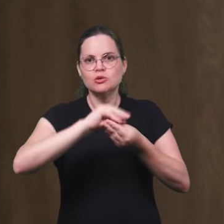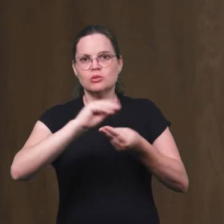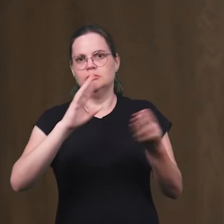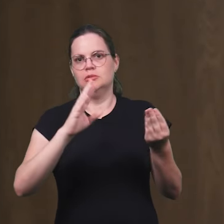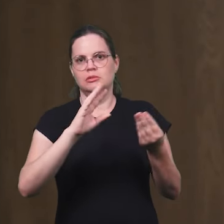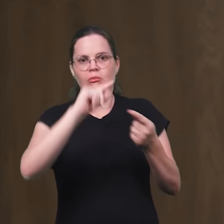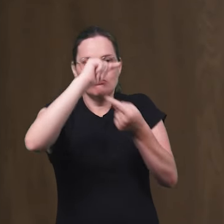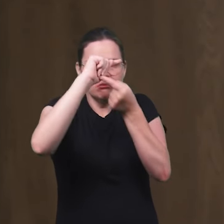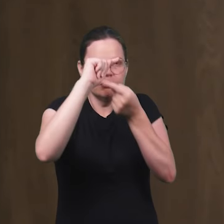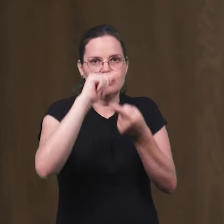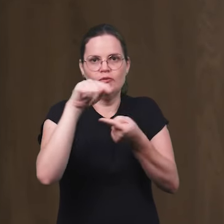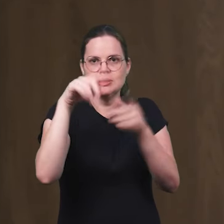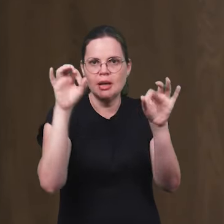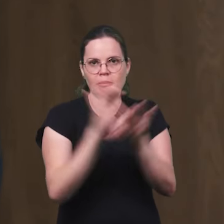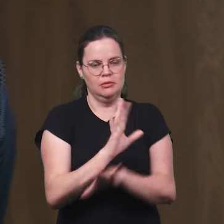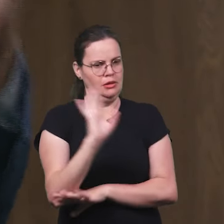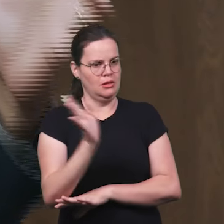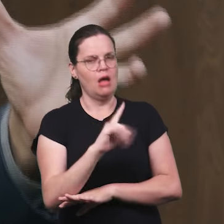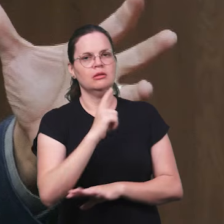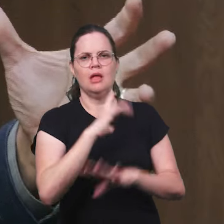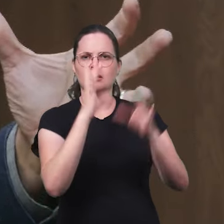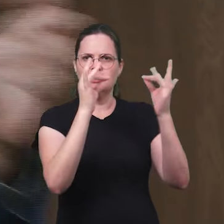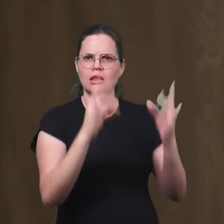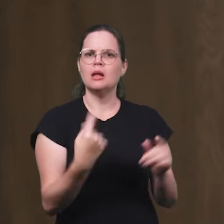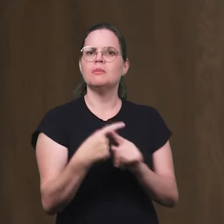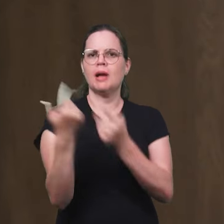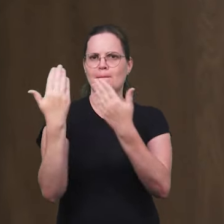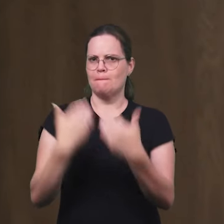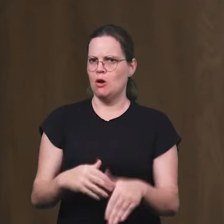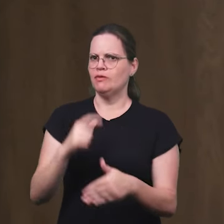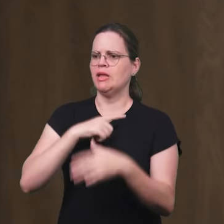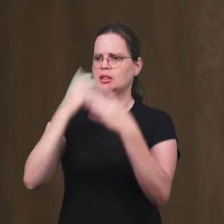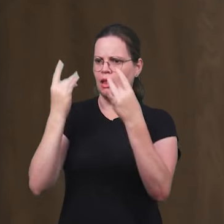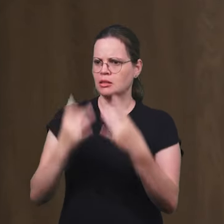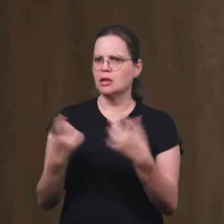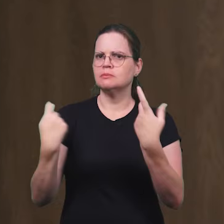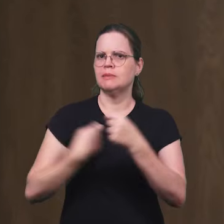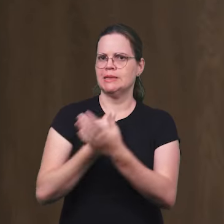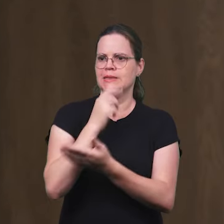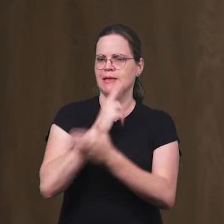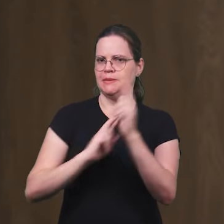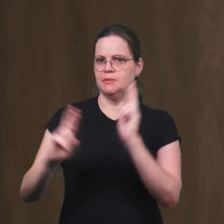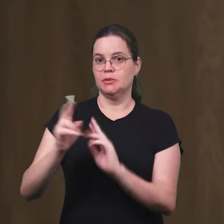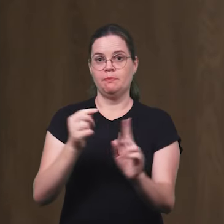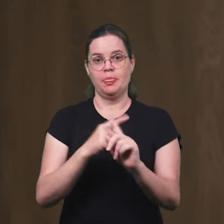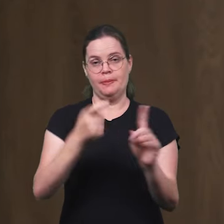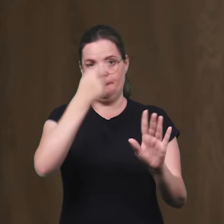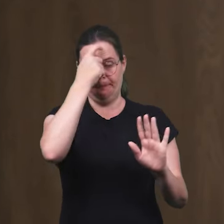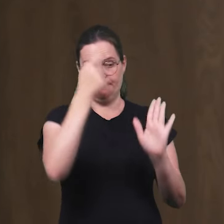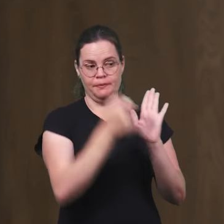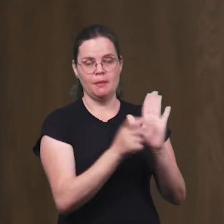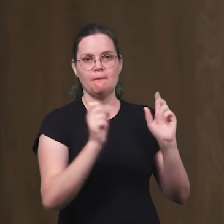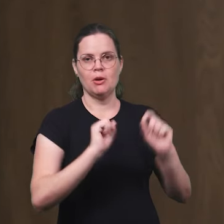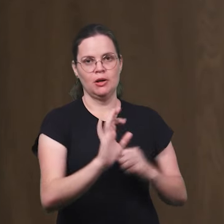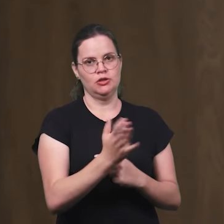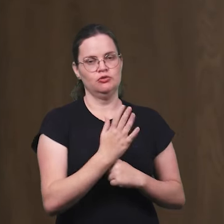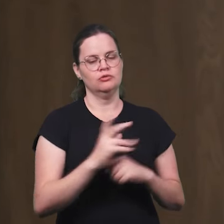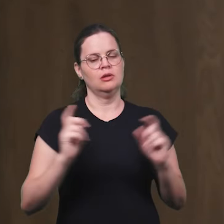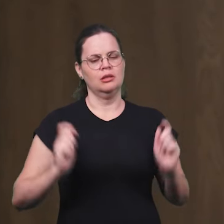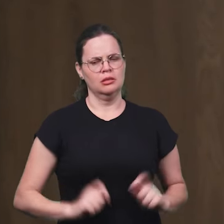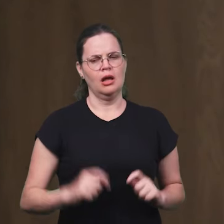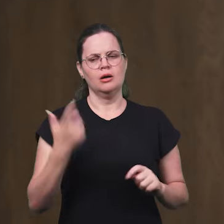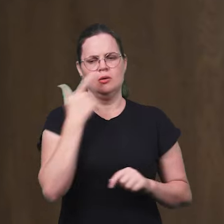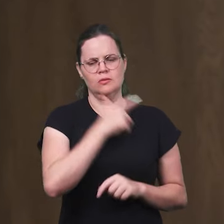preparado. Não, porque as provas são exigentes, né? A gente sabe disso. Mas a inteligência artificial pode te ajudar a